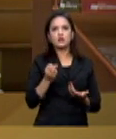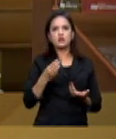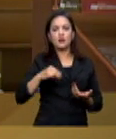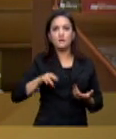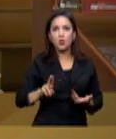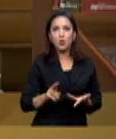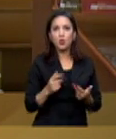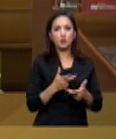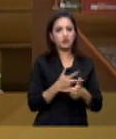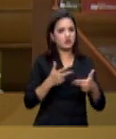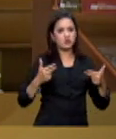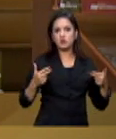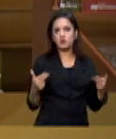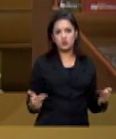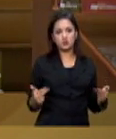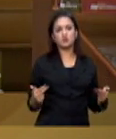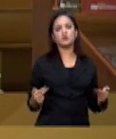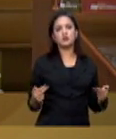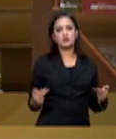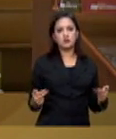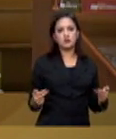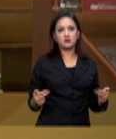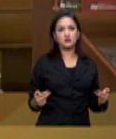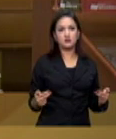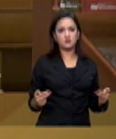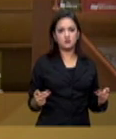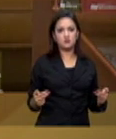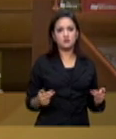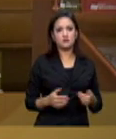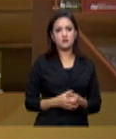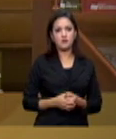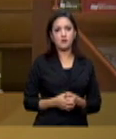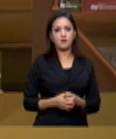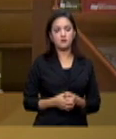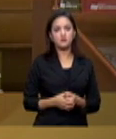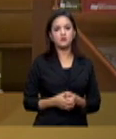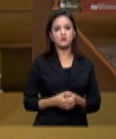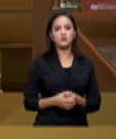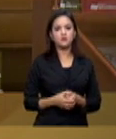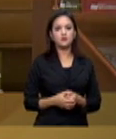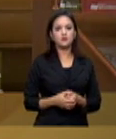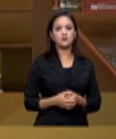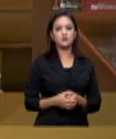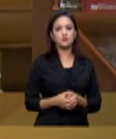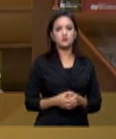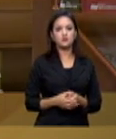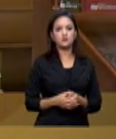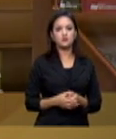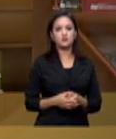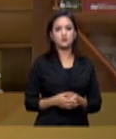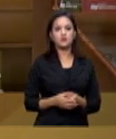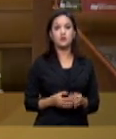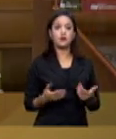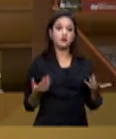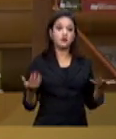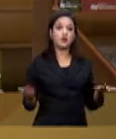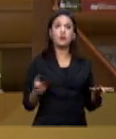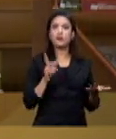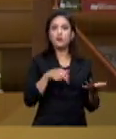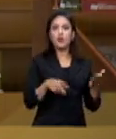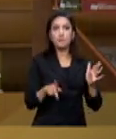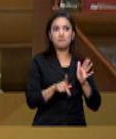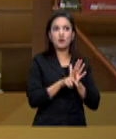policiais ou atendimentos de desastres, que são colocados à disposição da população